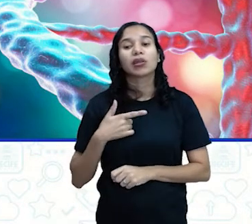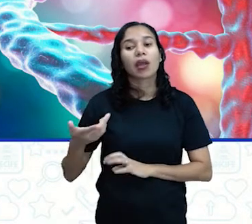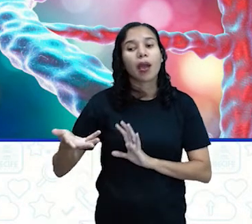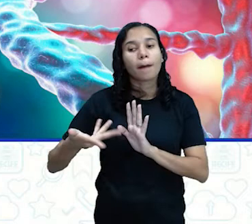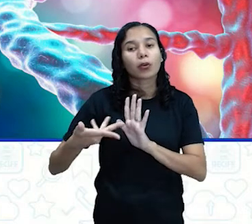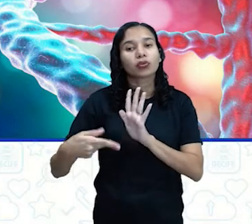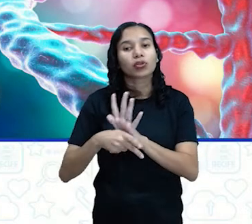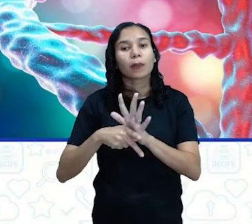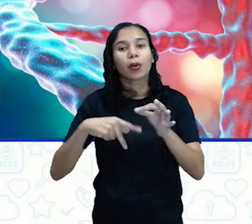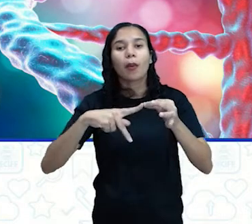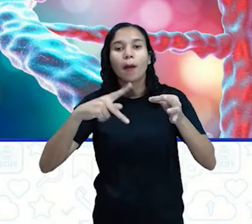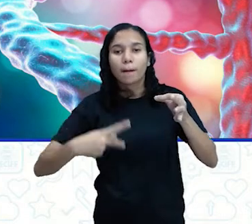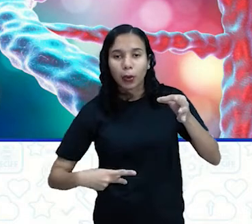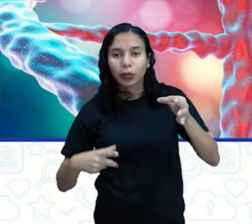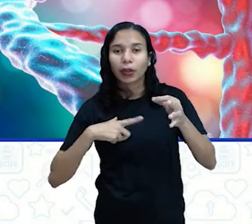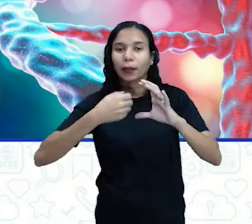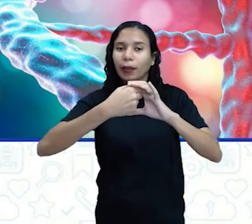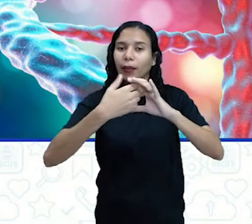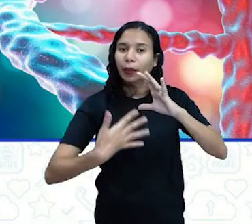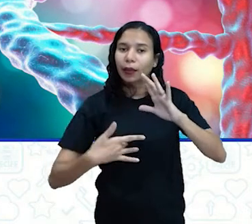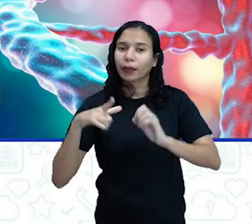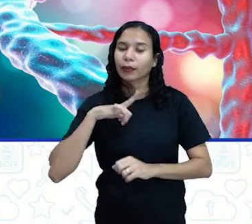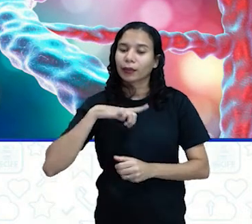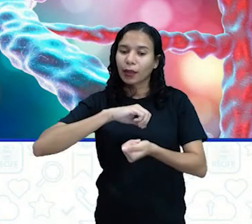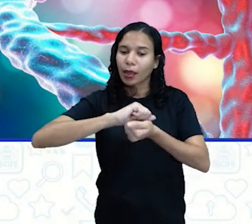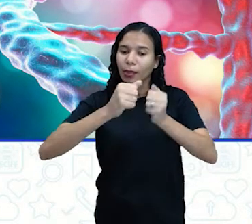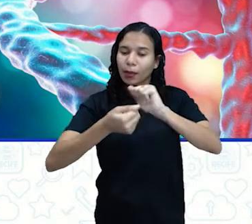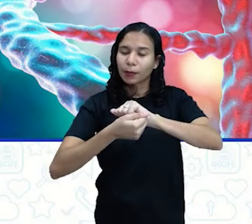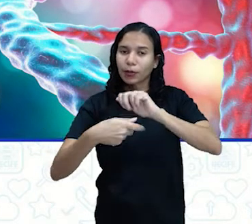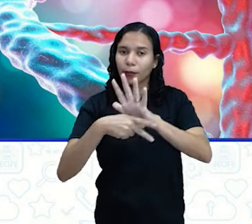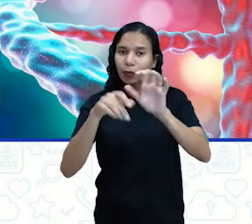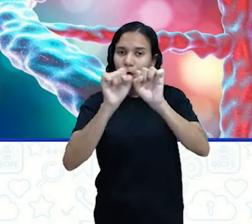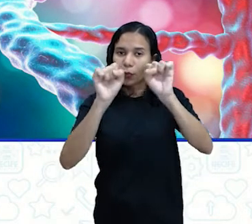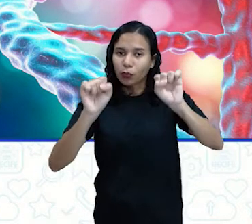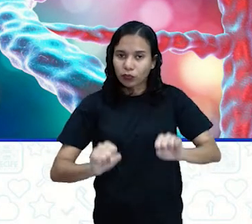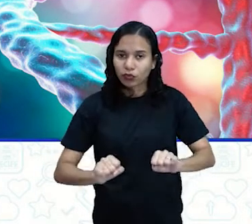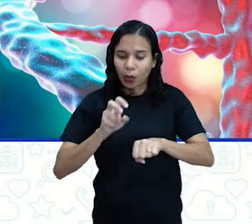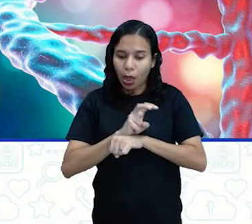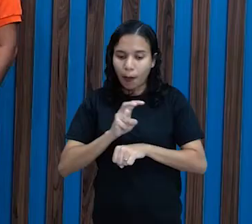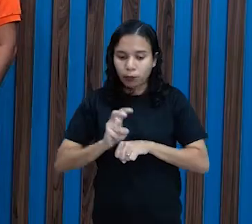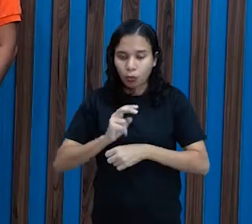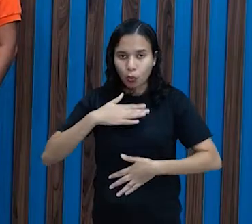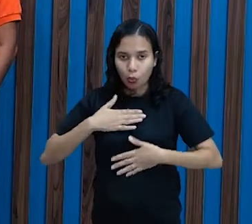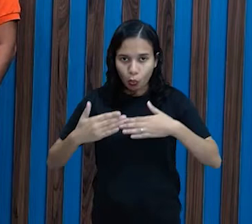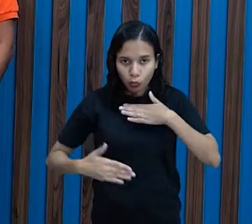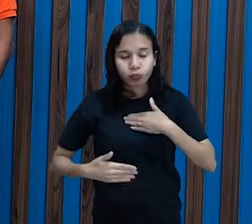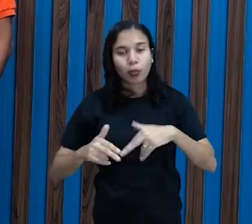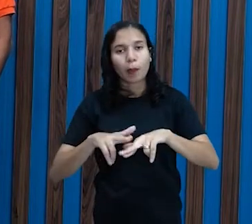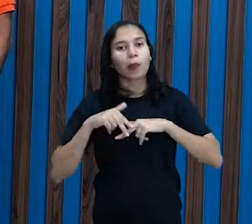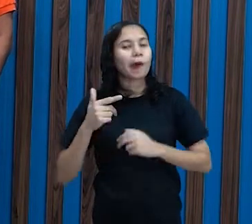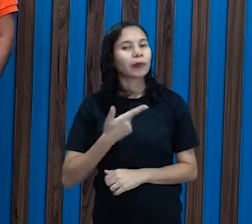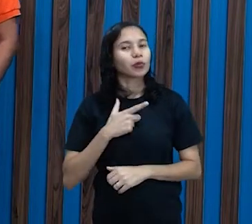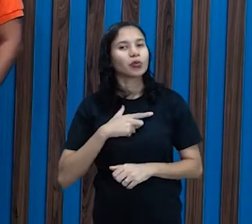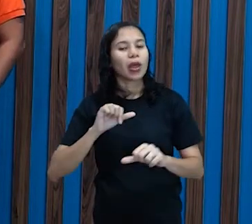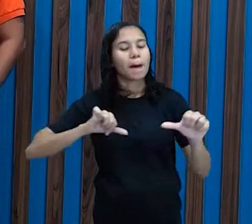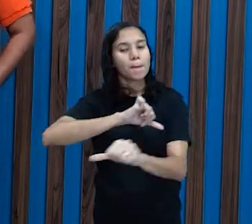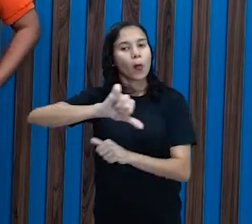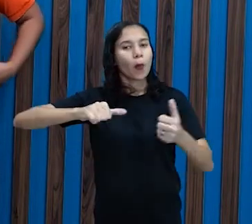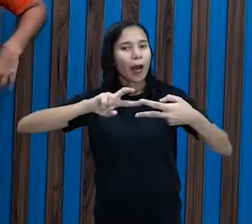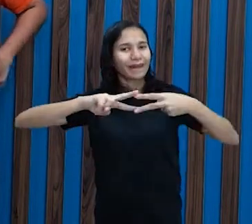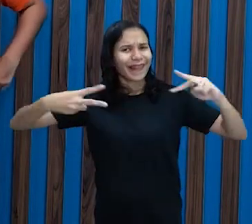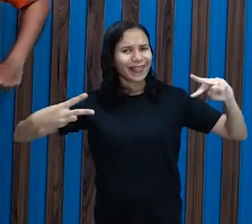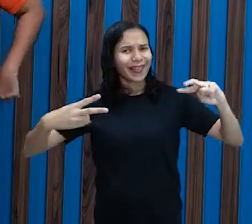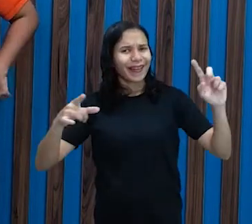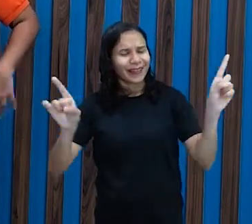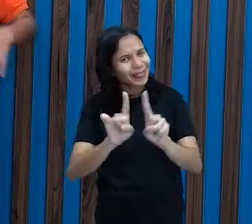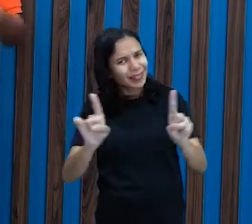uma proteína característica que será detectada pelo sistema imunológico. Então, não há uma mudança de DNA, minha gente, há